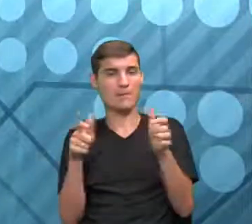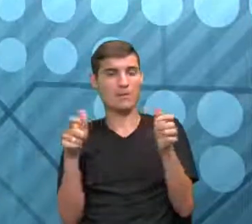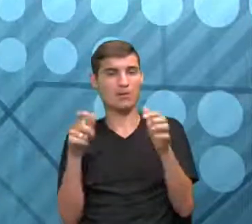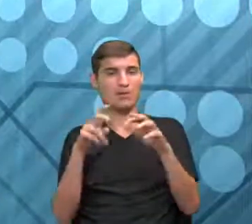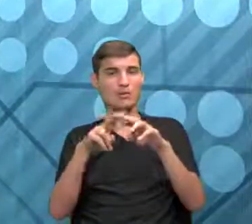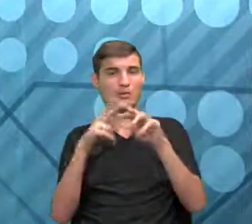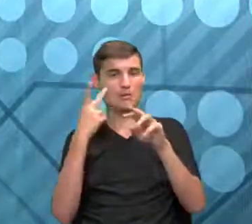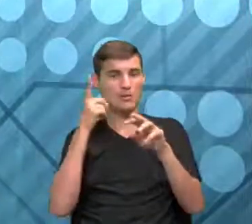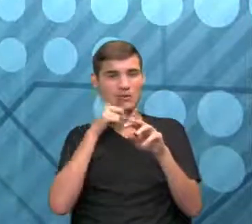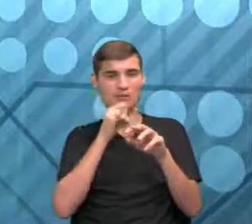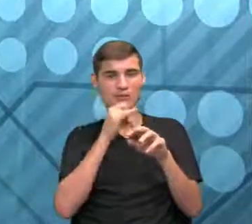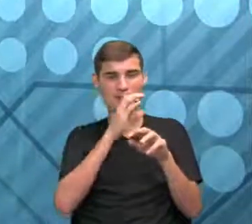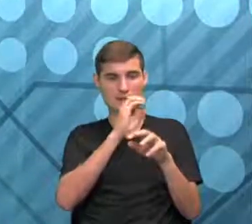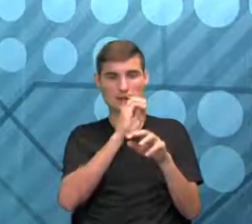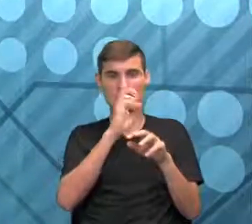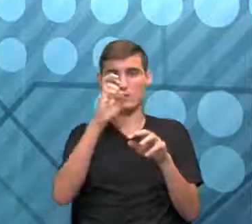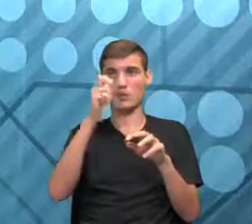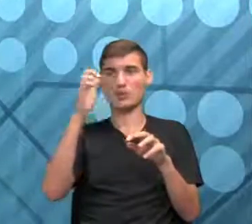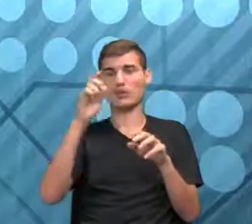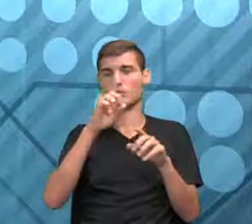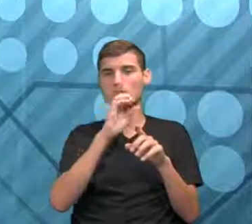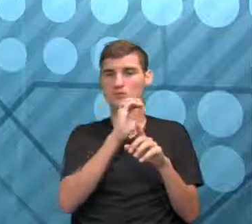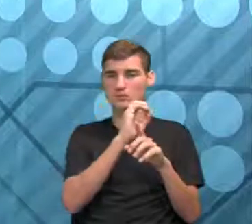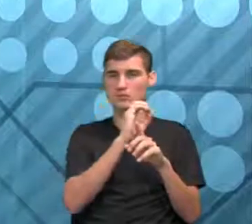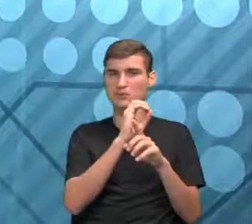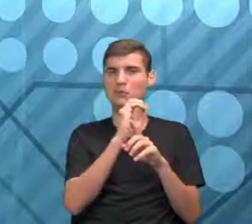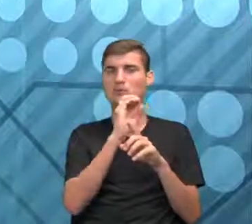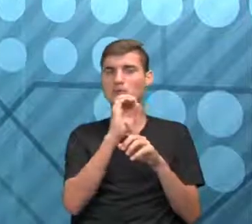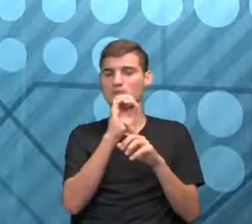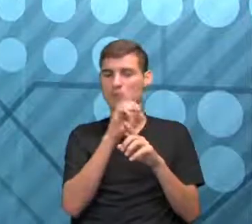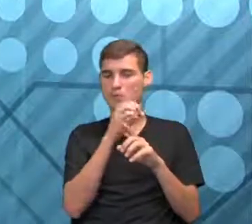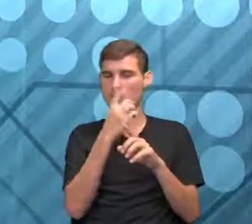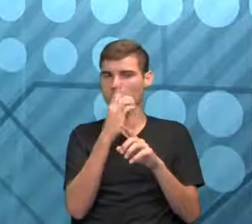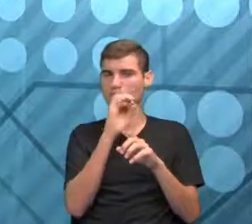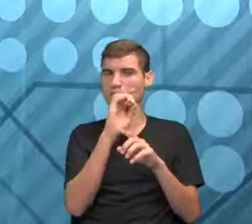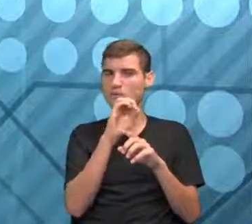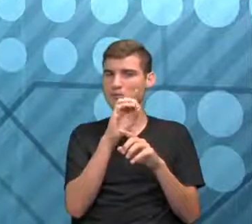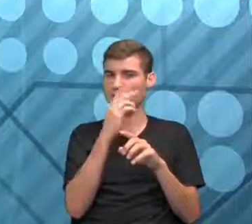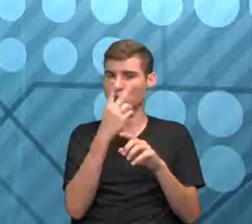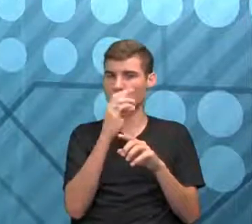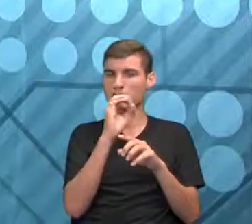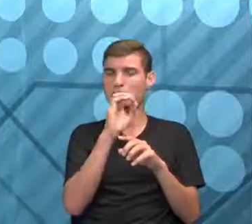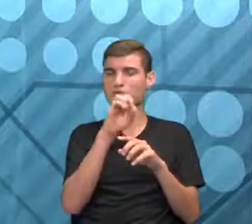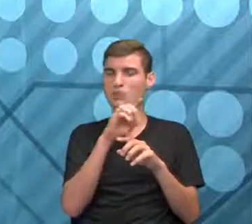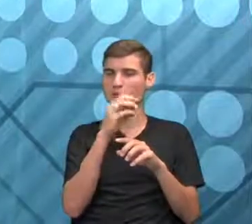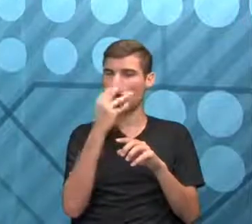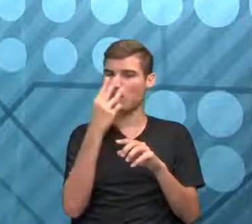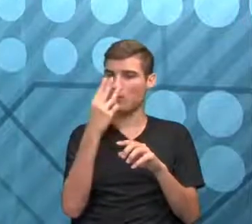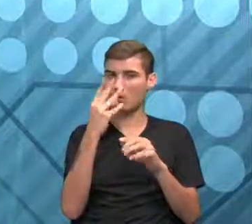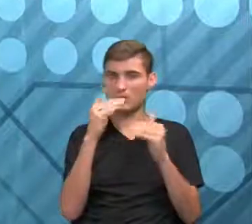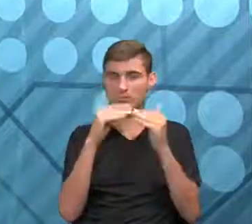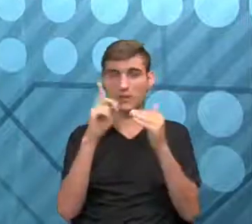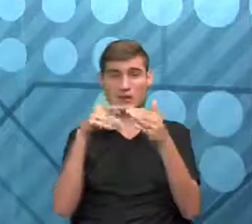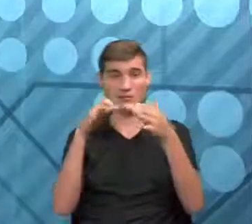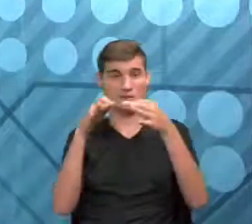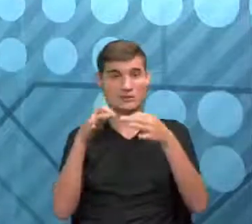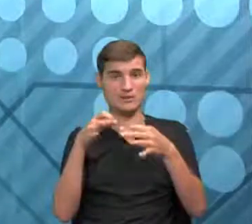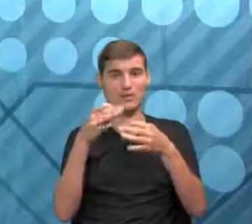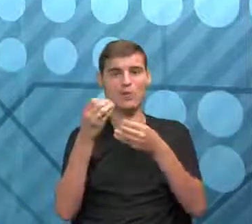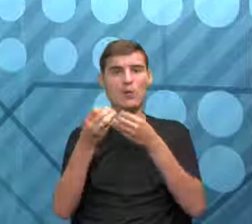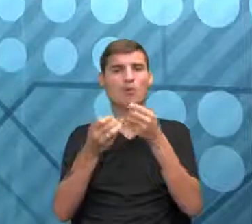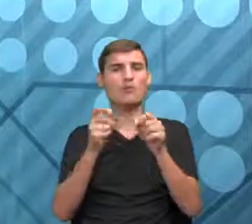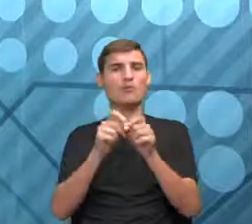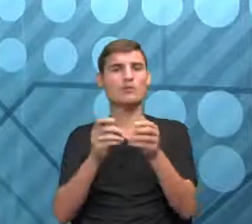de ele medir 0 e 5 graus, ele vai medir 0, 0,1, 0,2, 0,3 graus. Então, uma precisão maior. Como